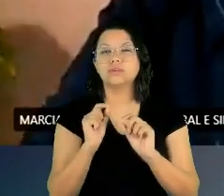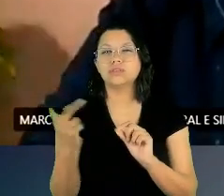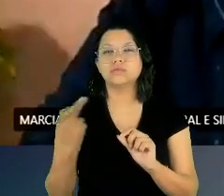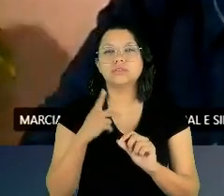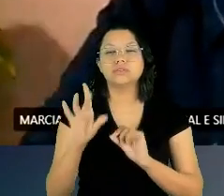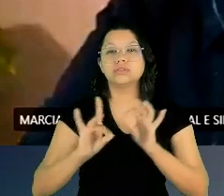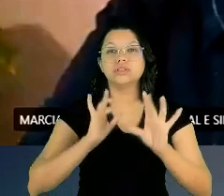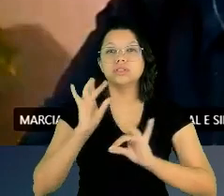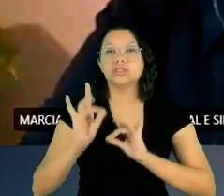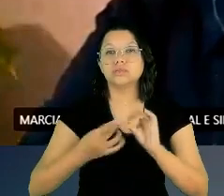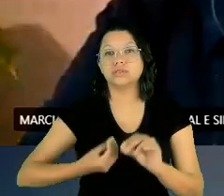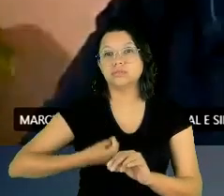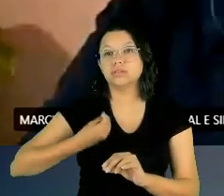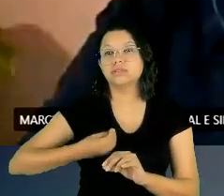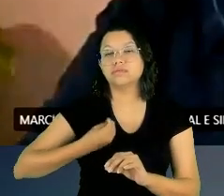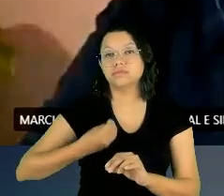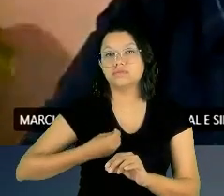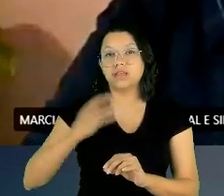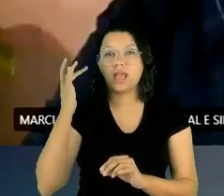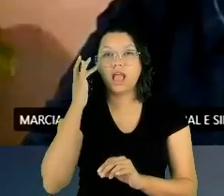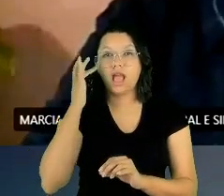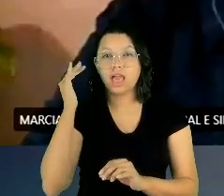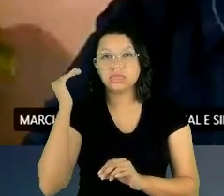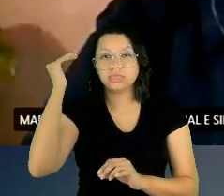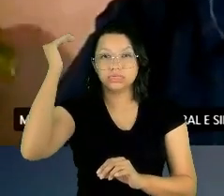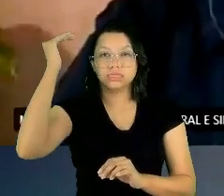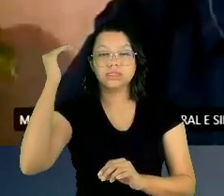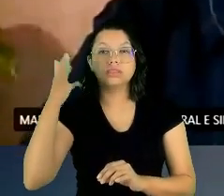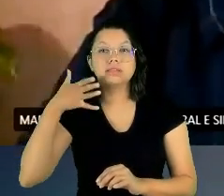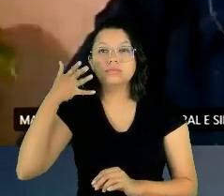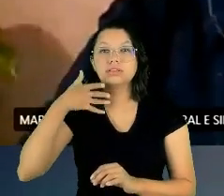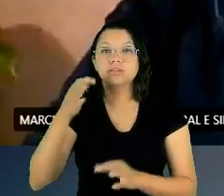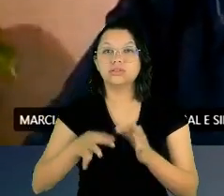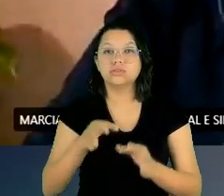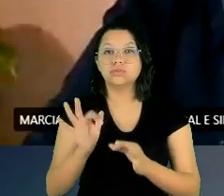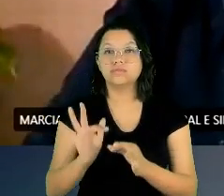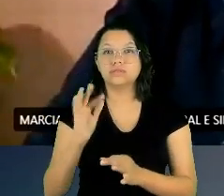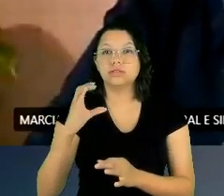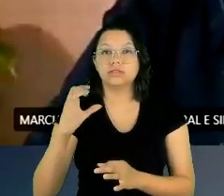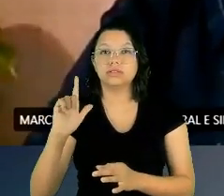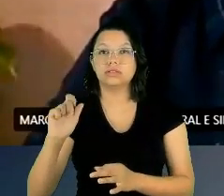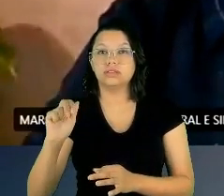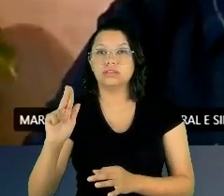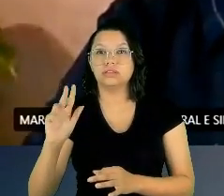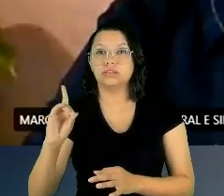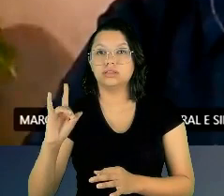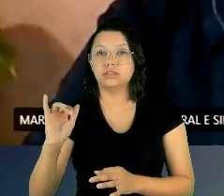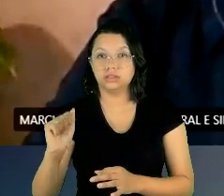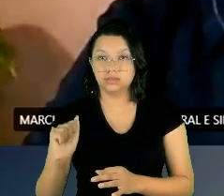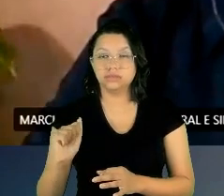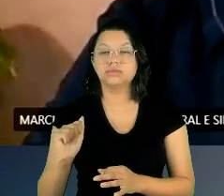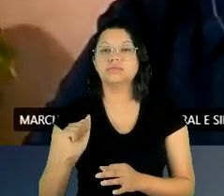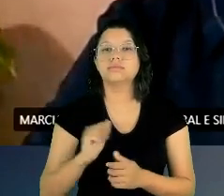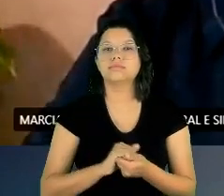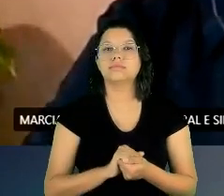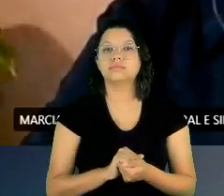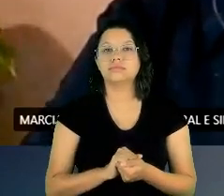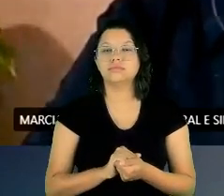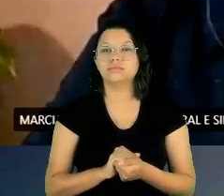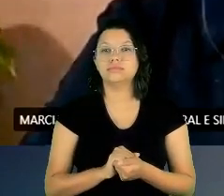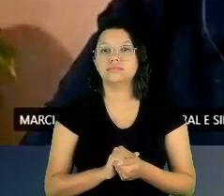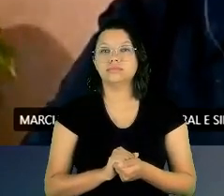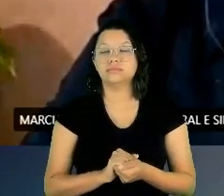anos, quais são as nossas escolhas para viver a maturidade, com a palestrante, a juíza federal Cláudia